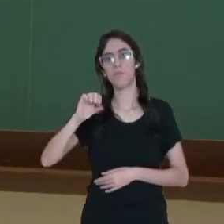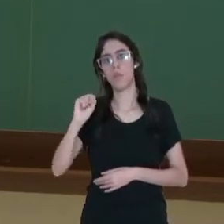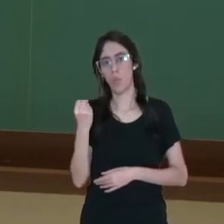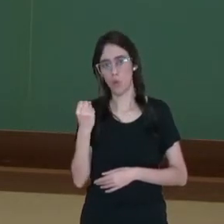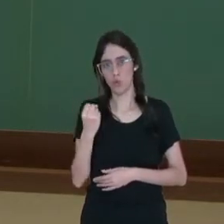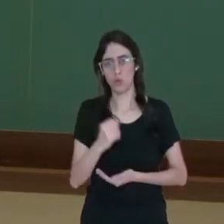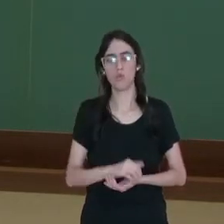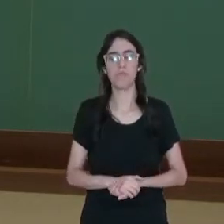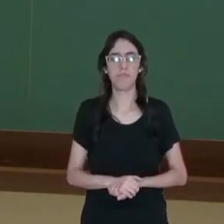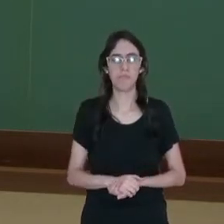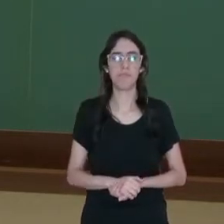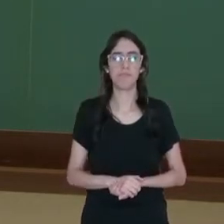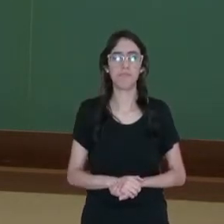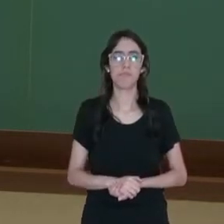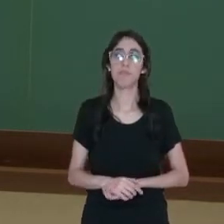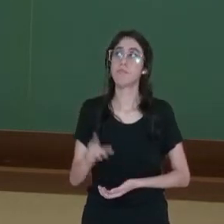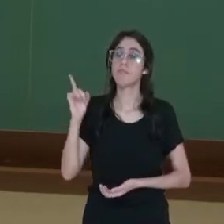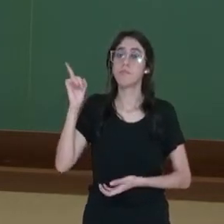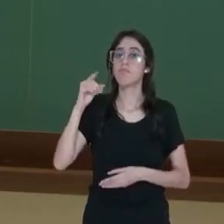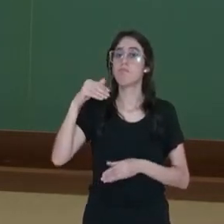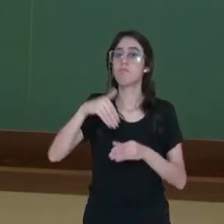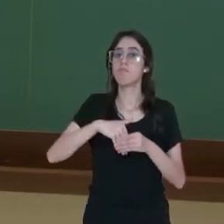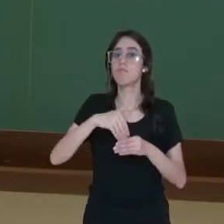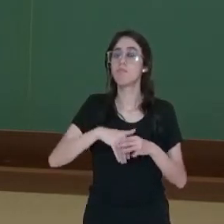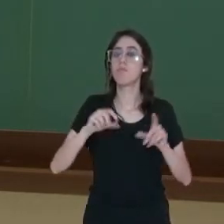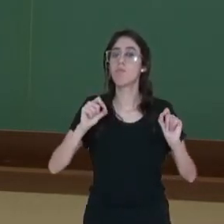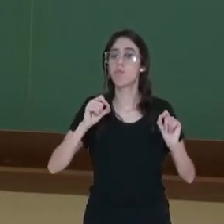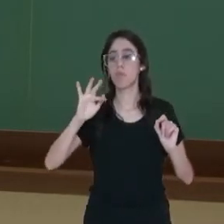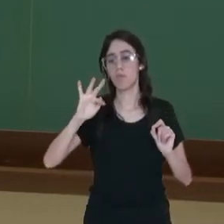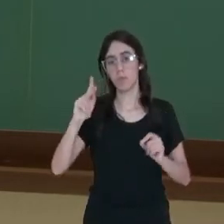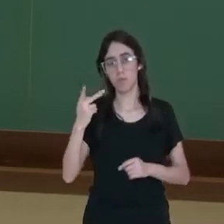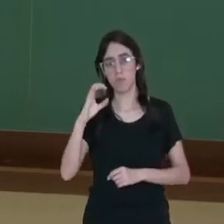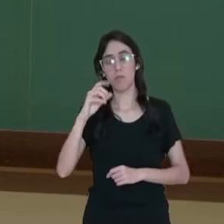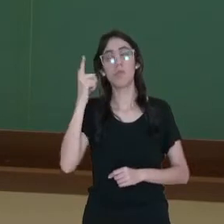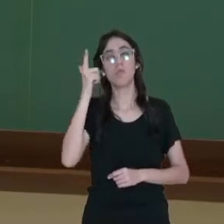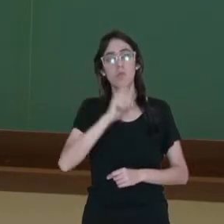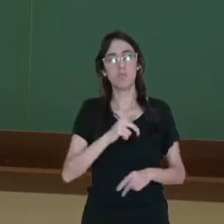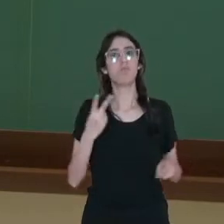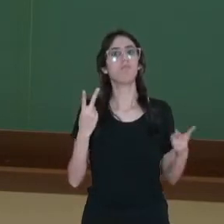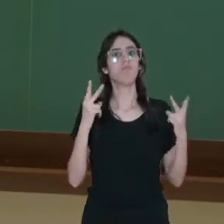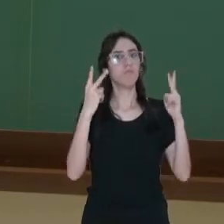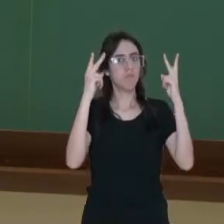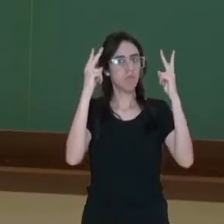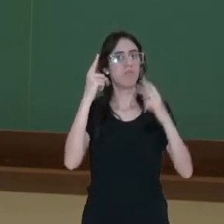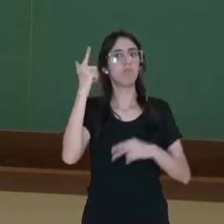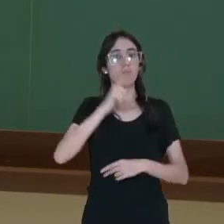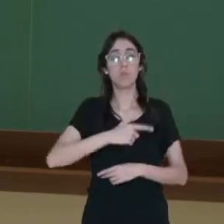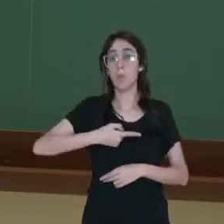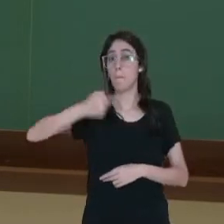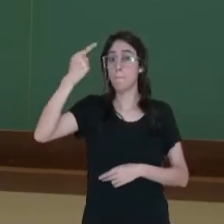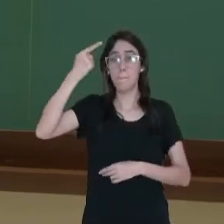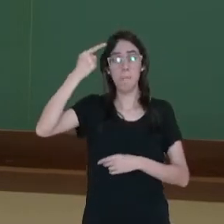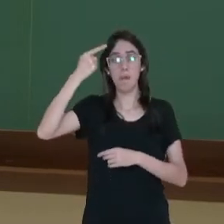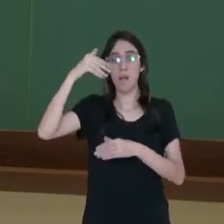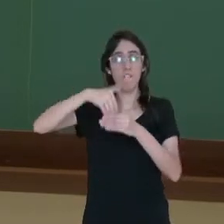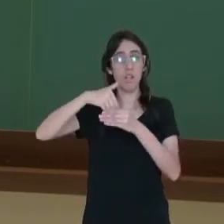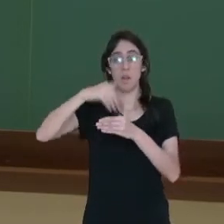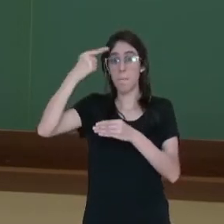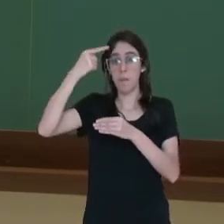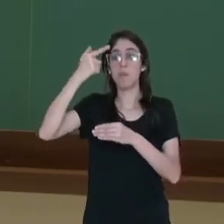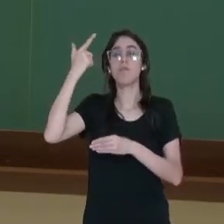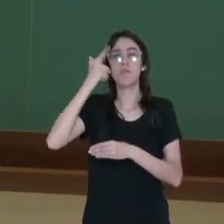1998. Nesta eleição presidencial, Fernando Henrique Cardoso venceu novamente em primeiro turno, com mais